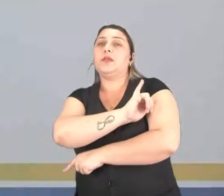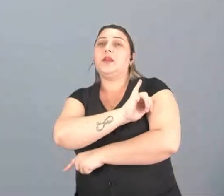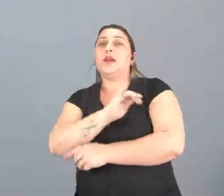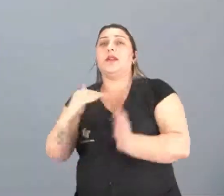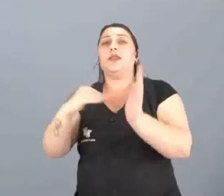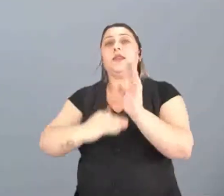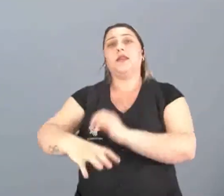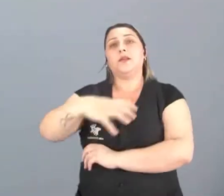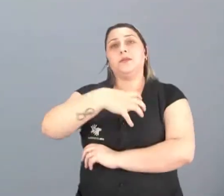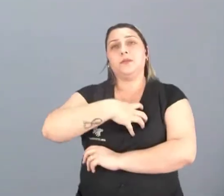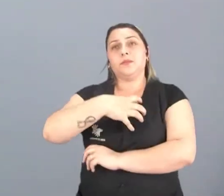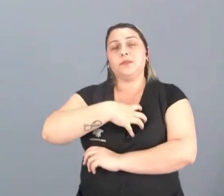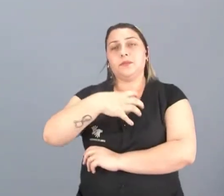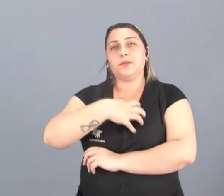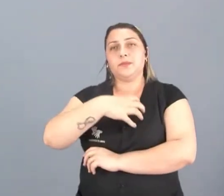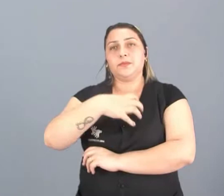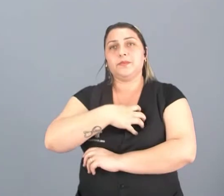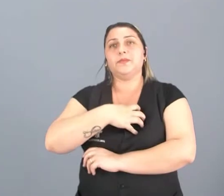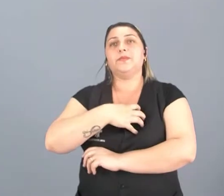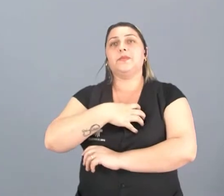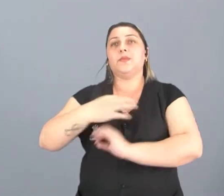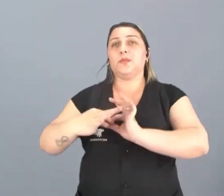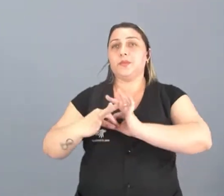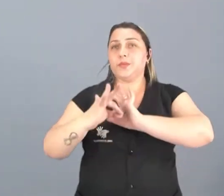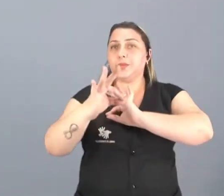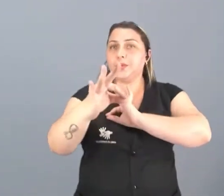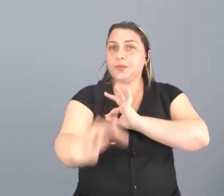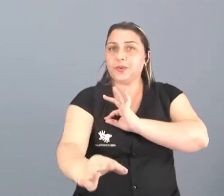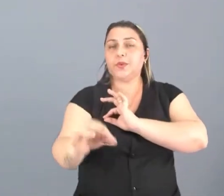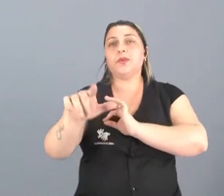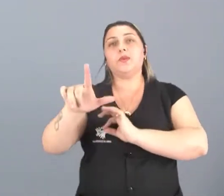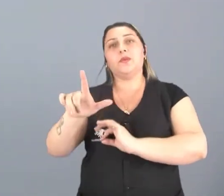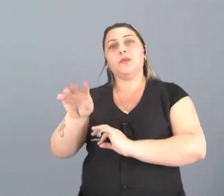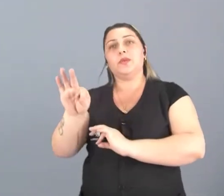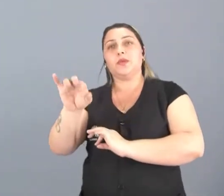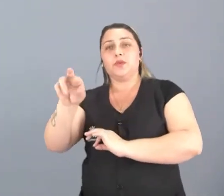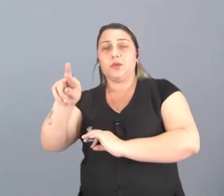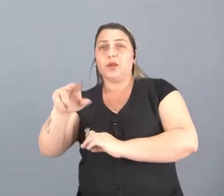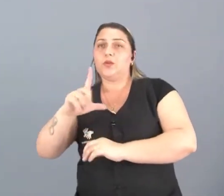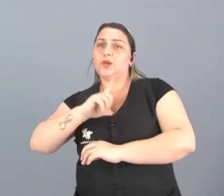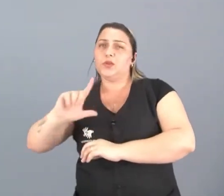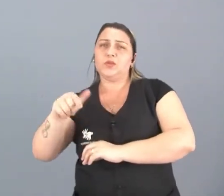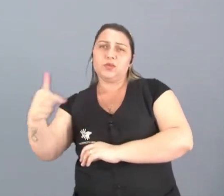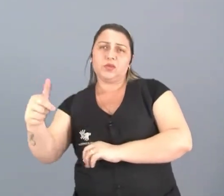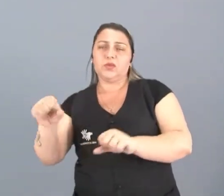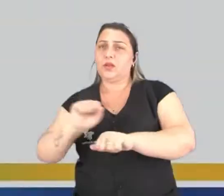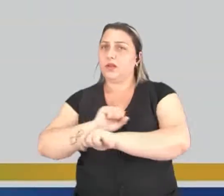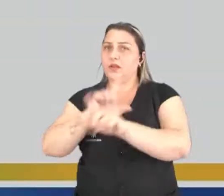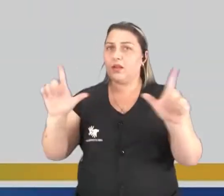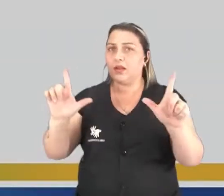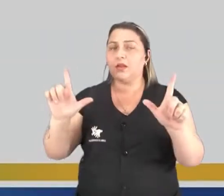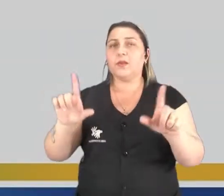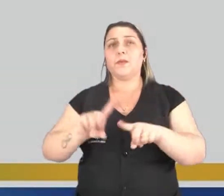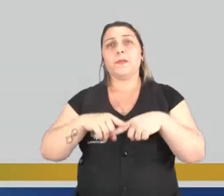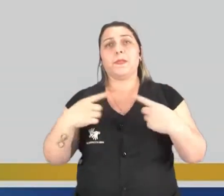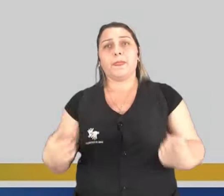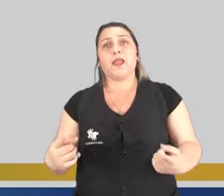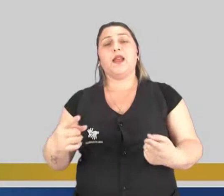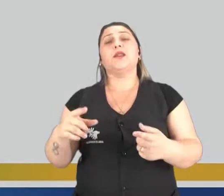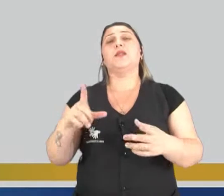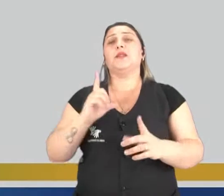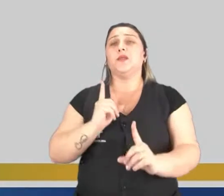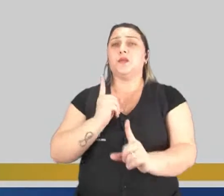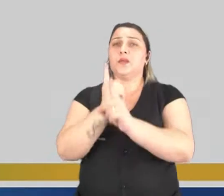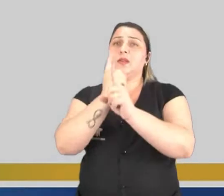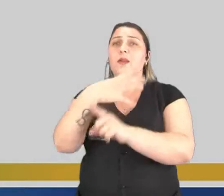Janeiro até a Bahia, toda essa extensão do litoral, também haviam outros, claro, tá, gente? E muitas aldeias se